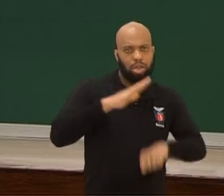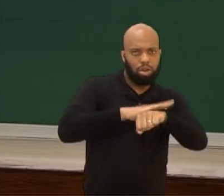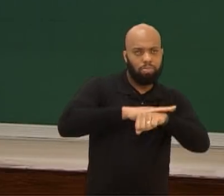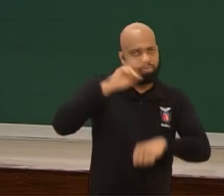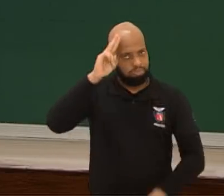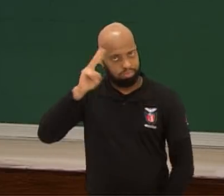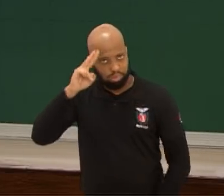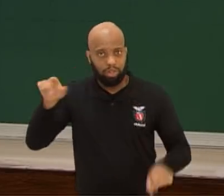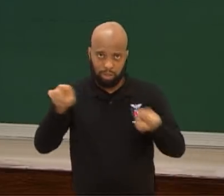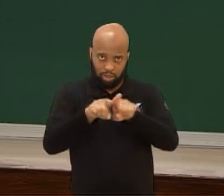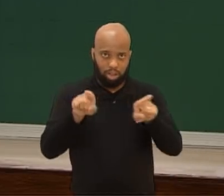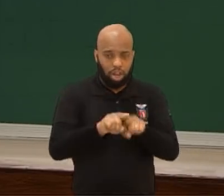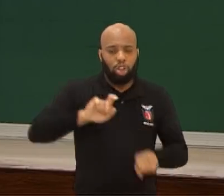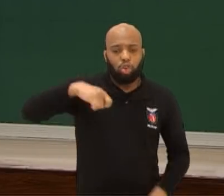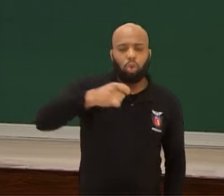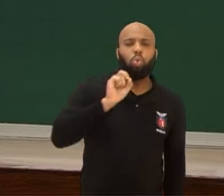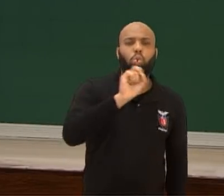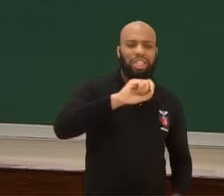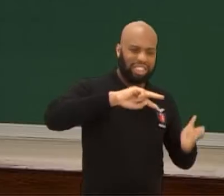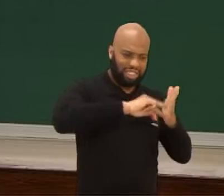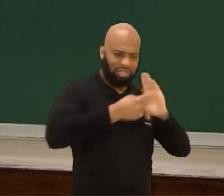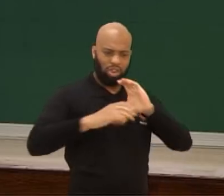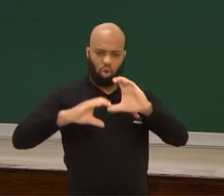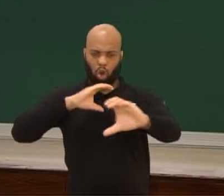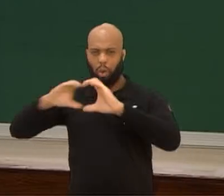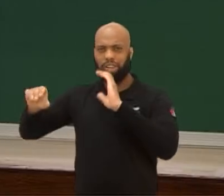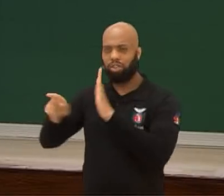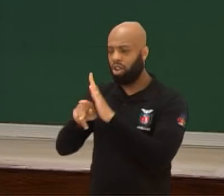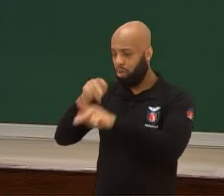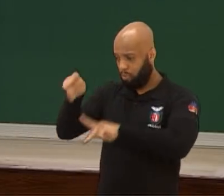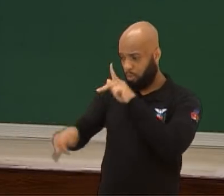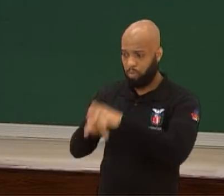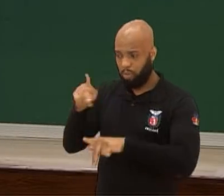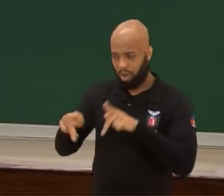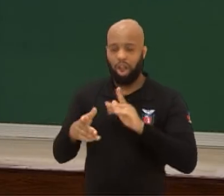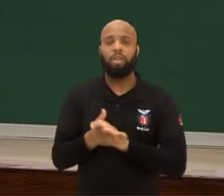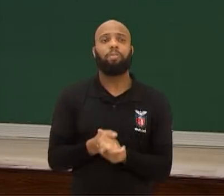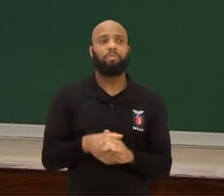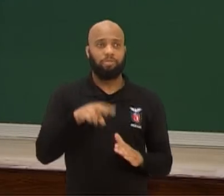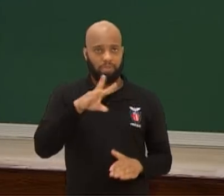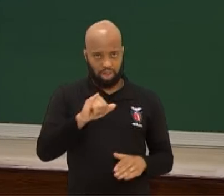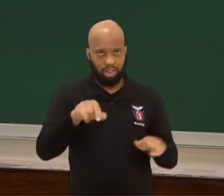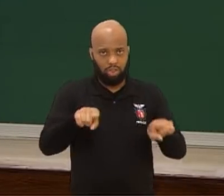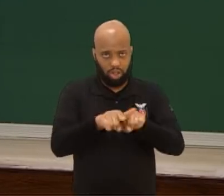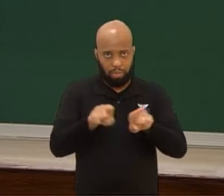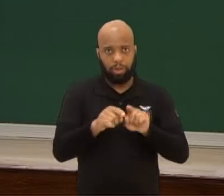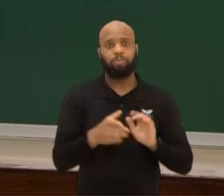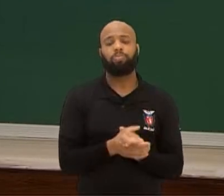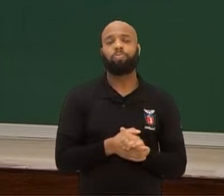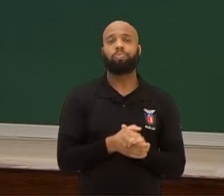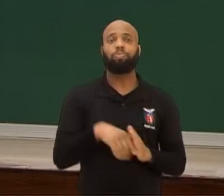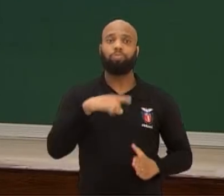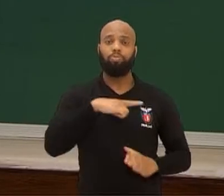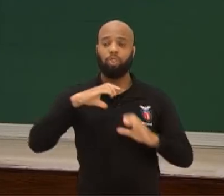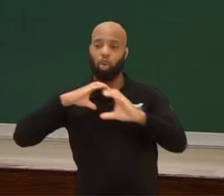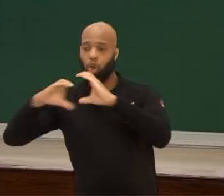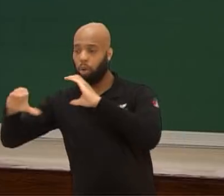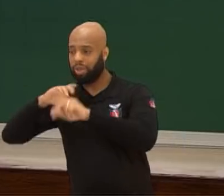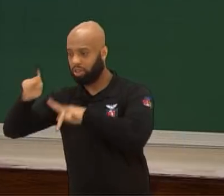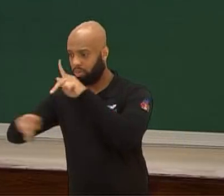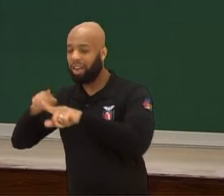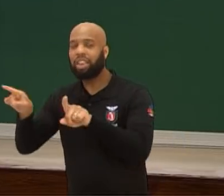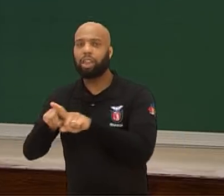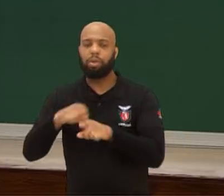históricos, sobre o que é a comunicação de massa e a relação entre a comunicação de massa e